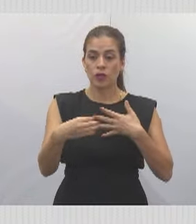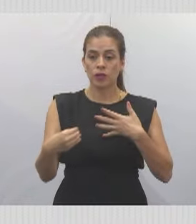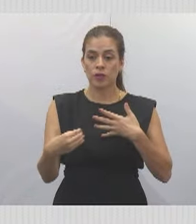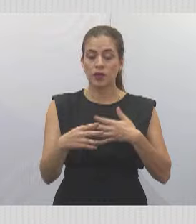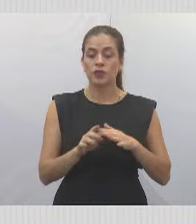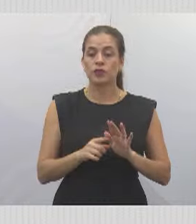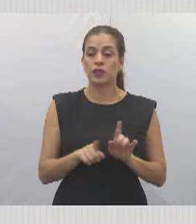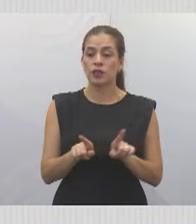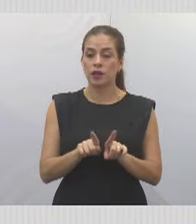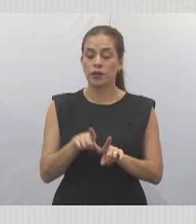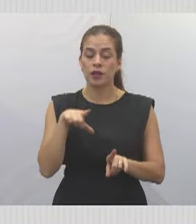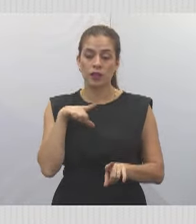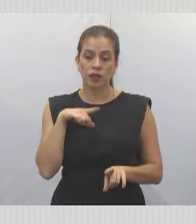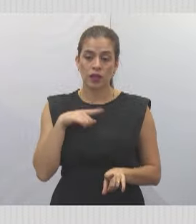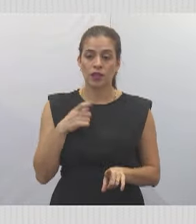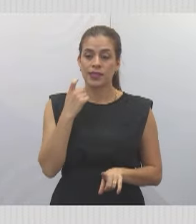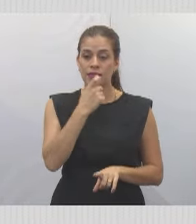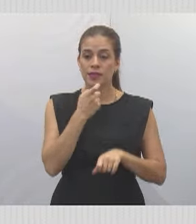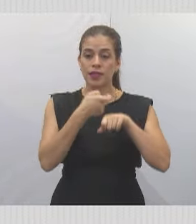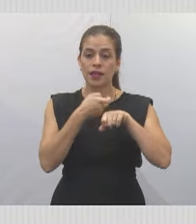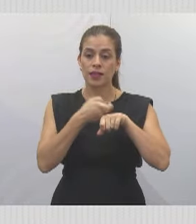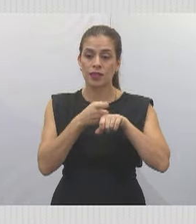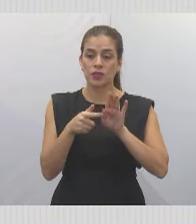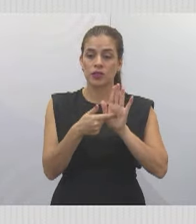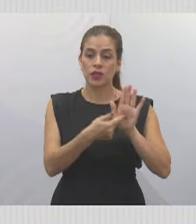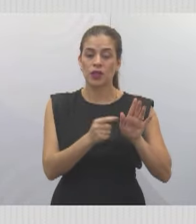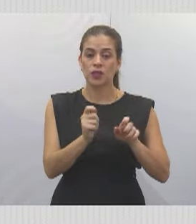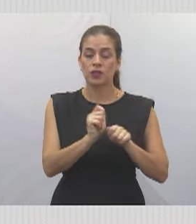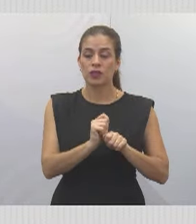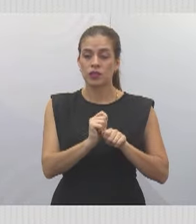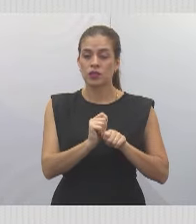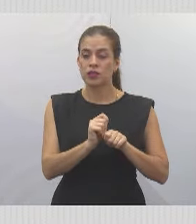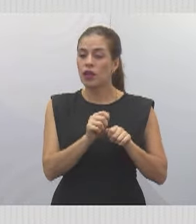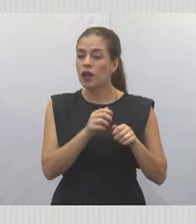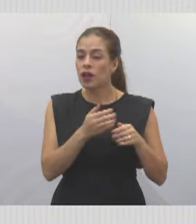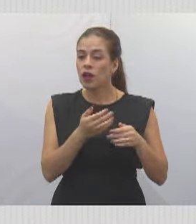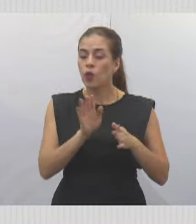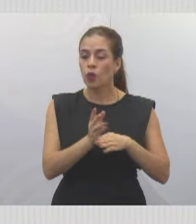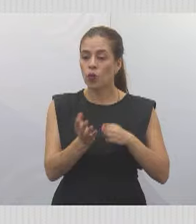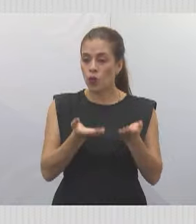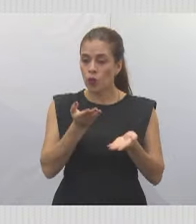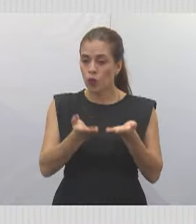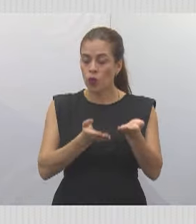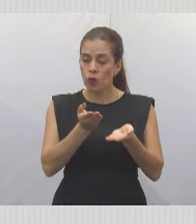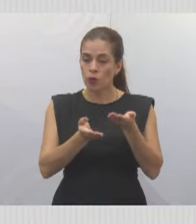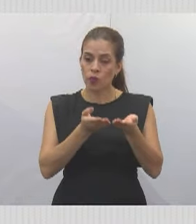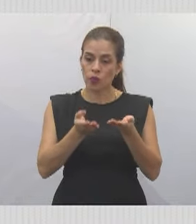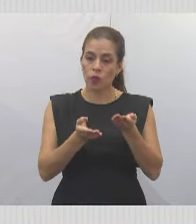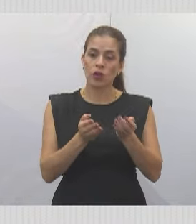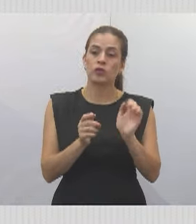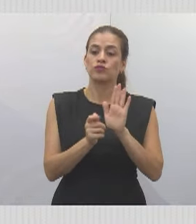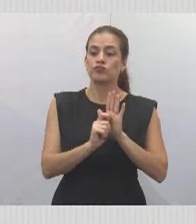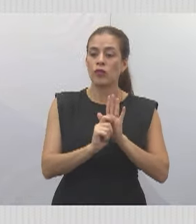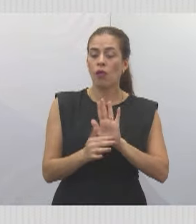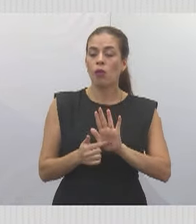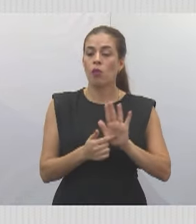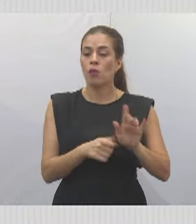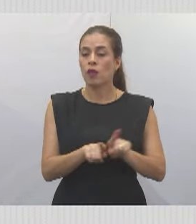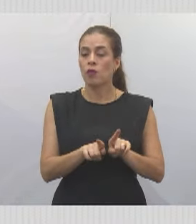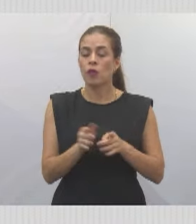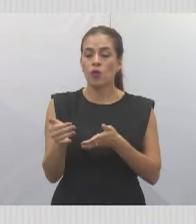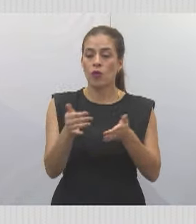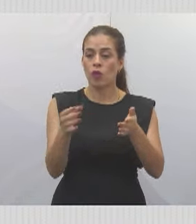especialidades odontológicas, o centro de reabilitação, os CAPs, que são os centros de atenção psicossocial, CAPs 2 Novos Caminhos,